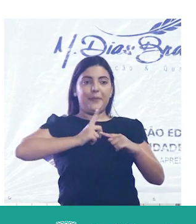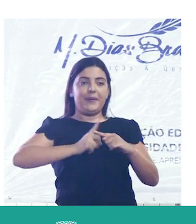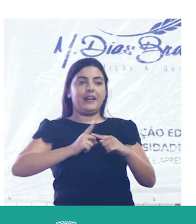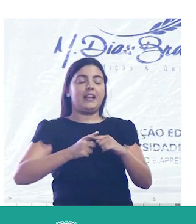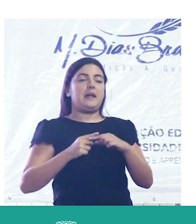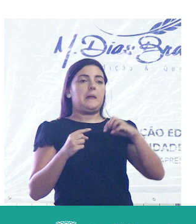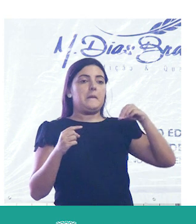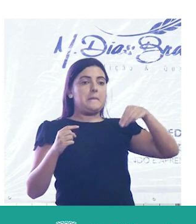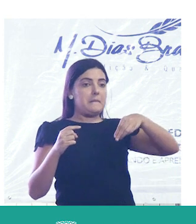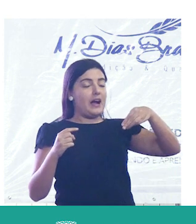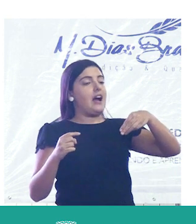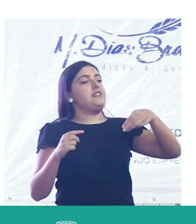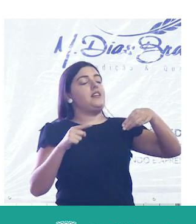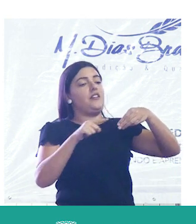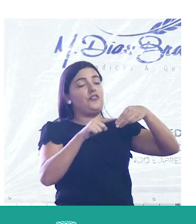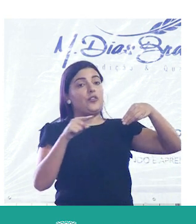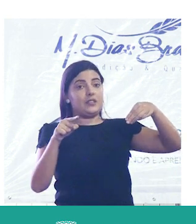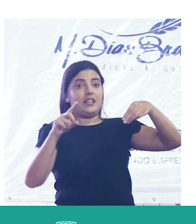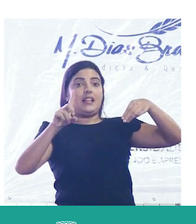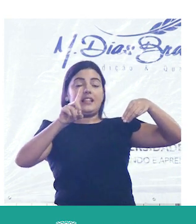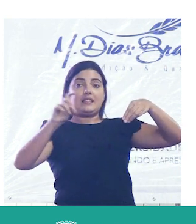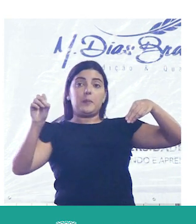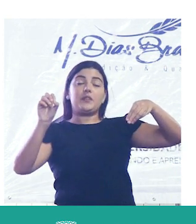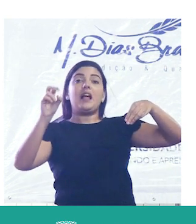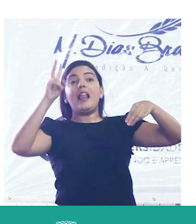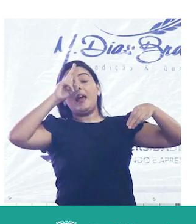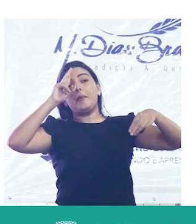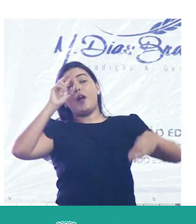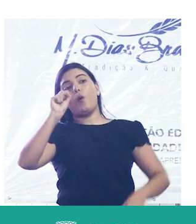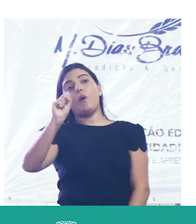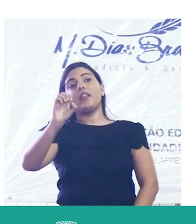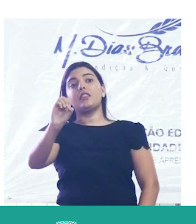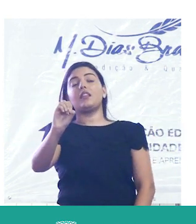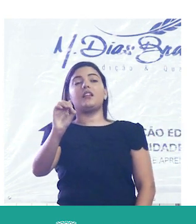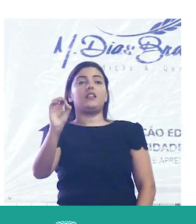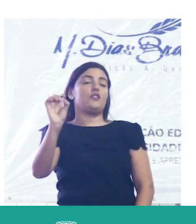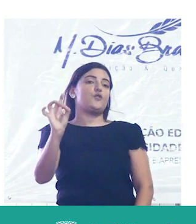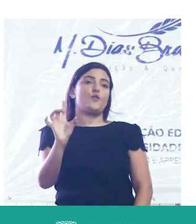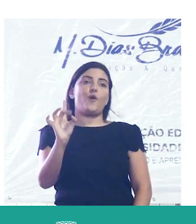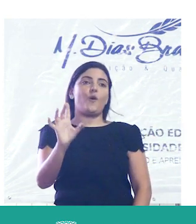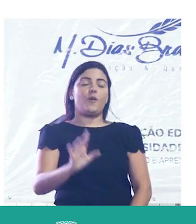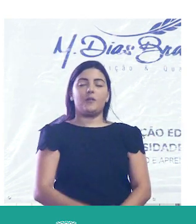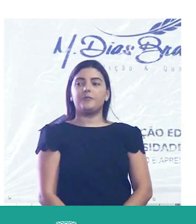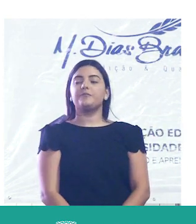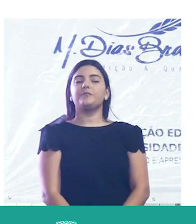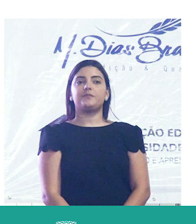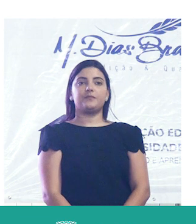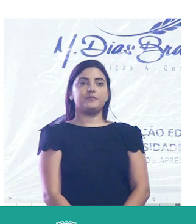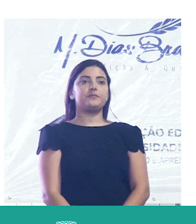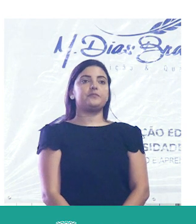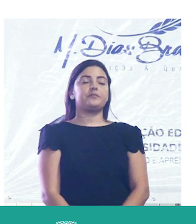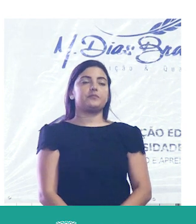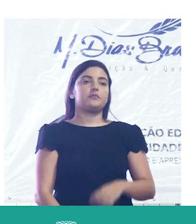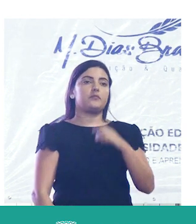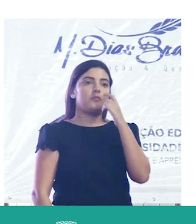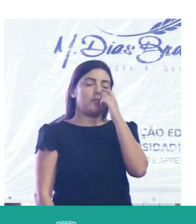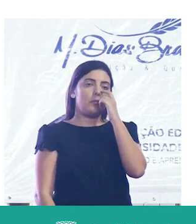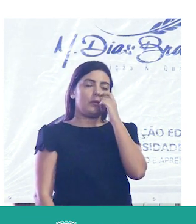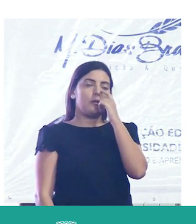massa seria se o rendimento da reação fosse 100%. Só que não foi. O rendimento dessa reação foi